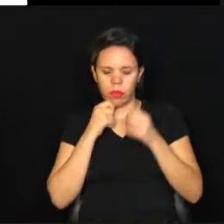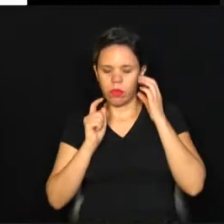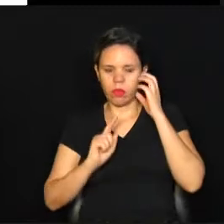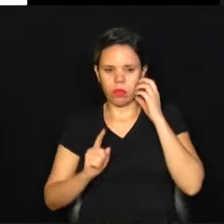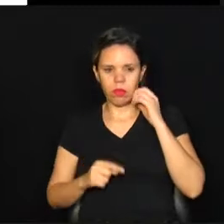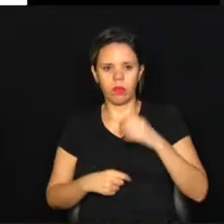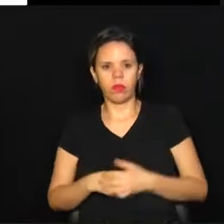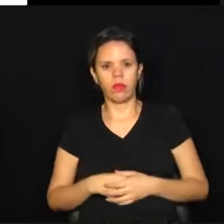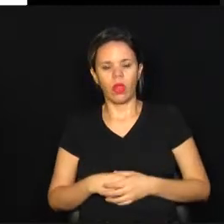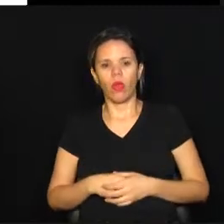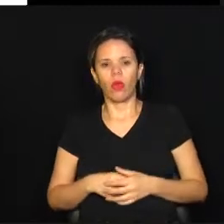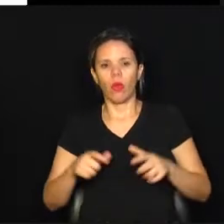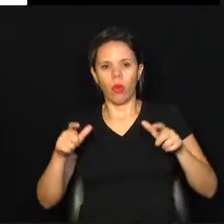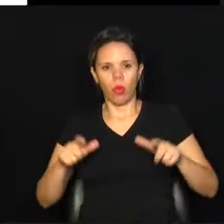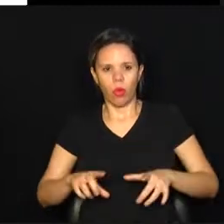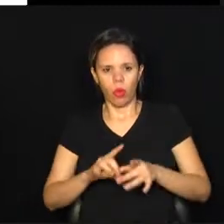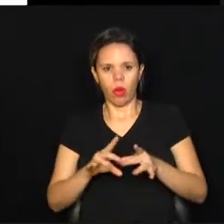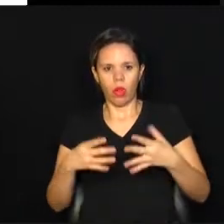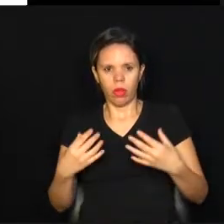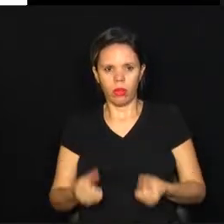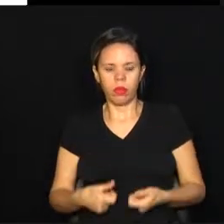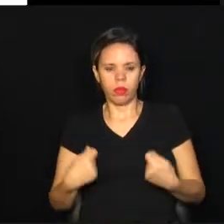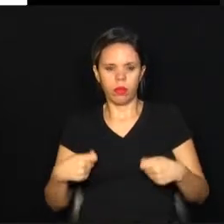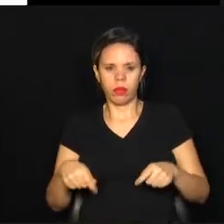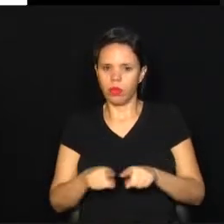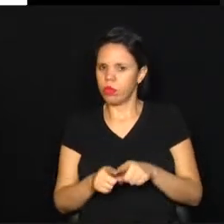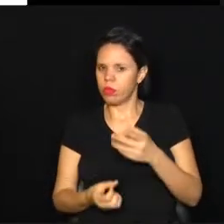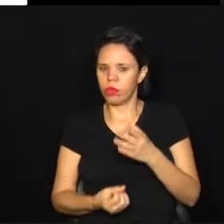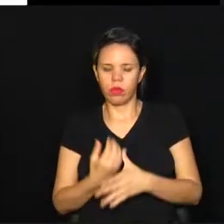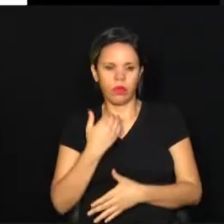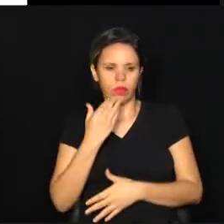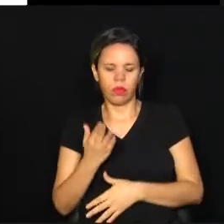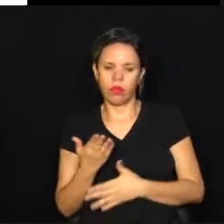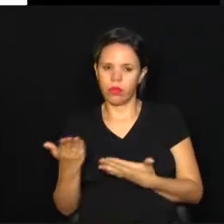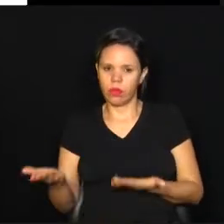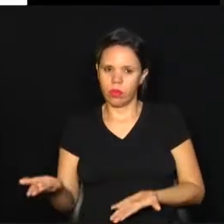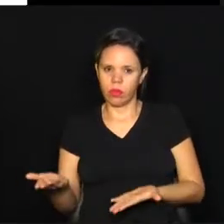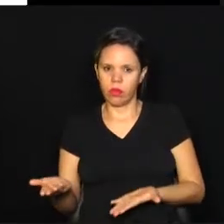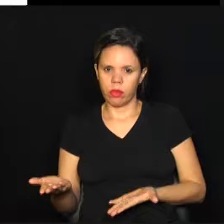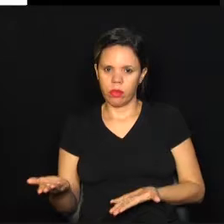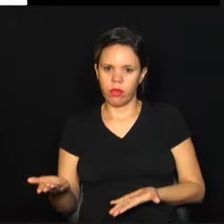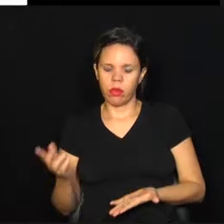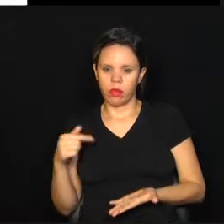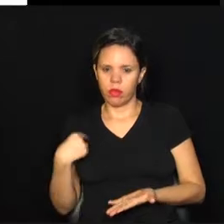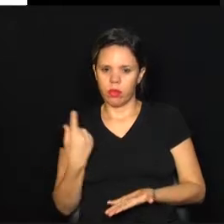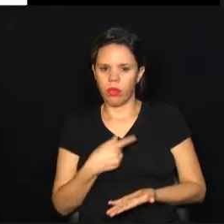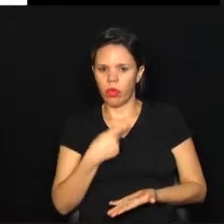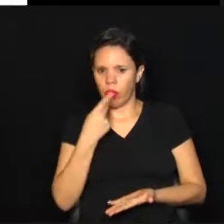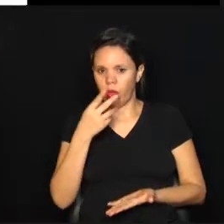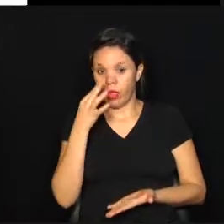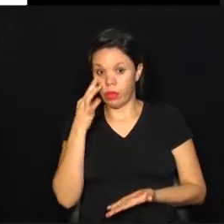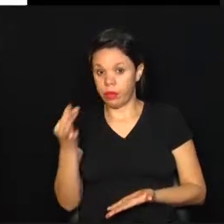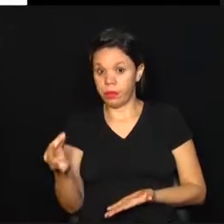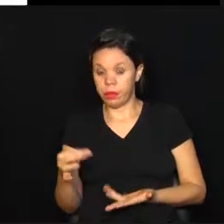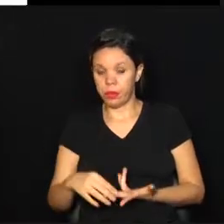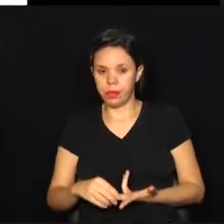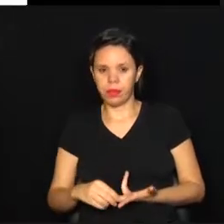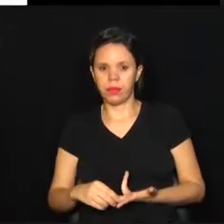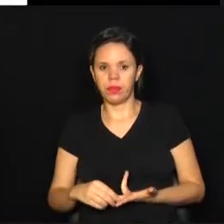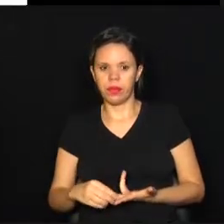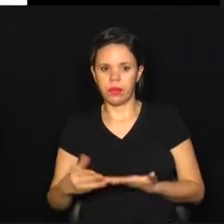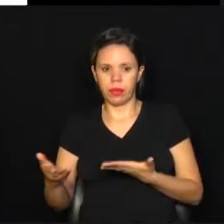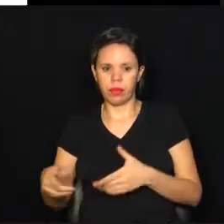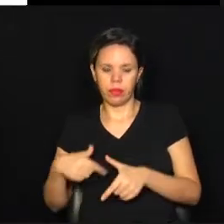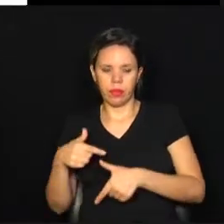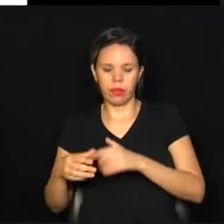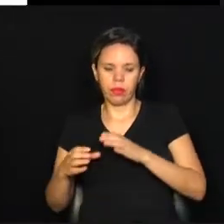o zoneamento precisa permitir, senão ela não vai acontecer. Né? Então, esse é um ponto que eu chamo bastante atenção para essa comissão, que